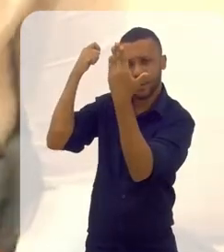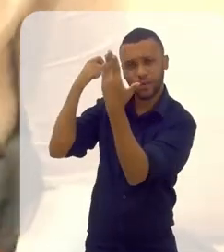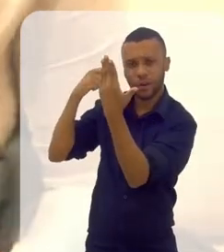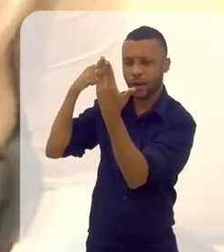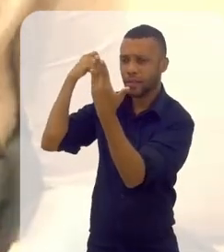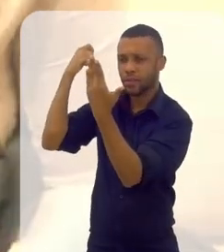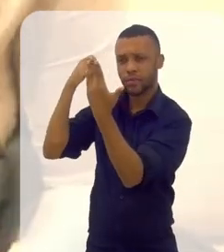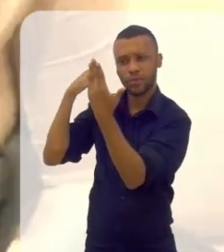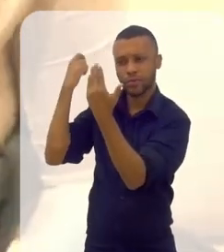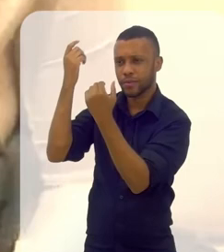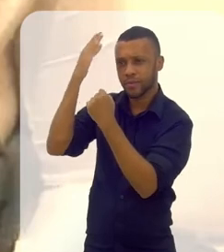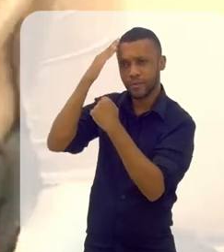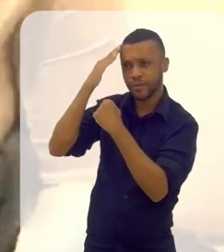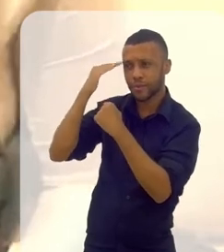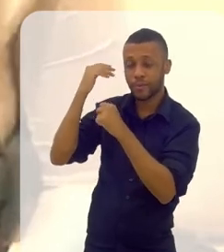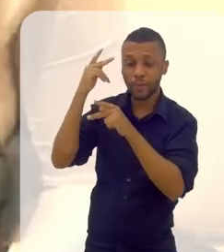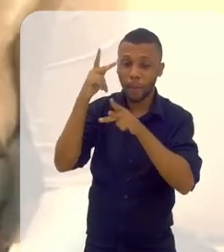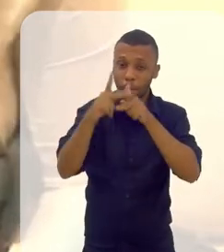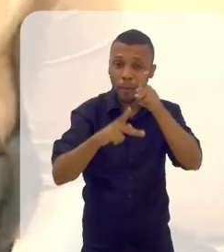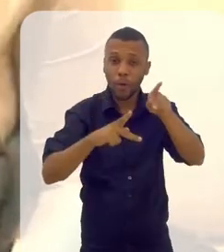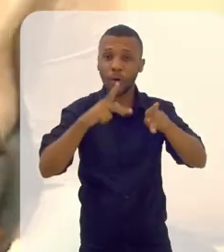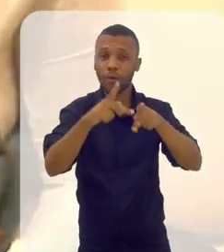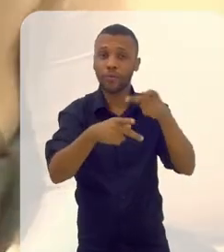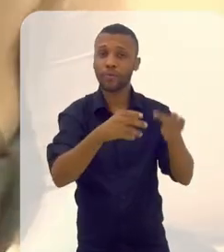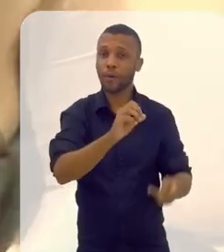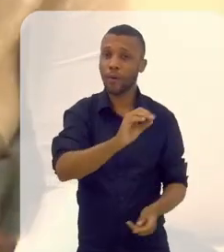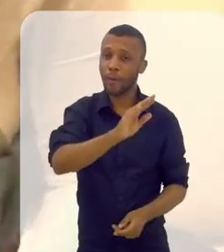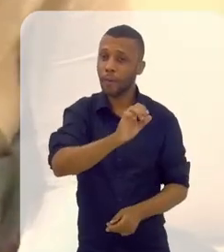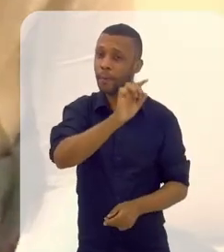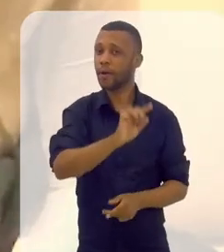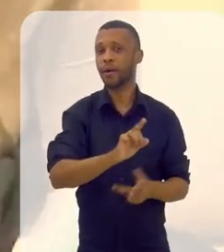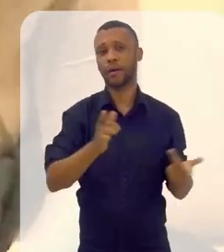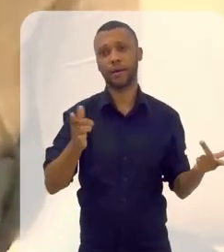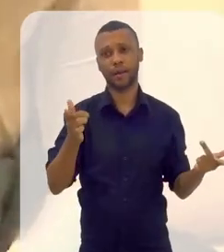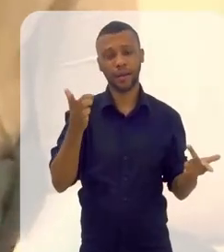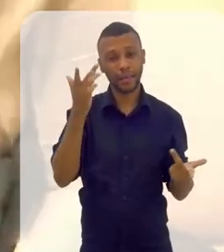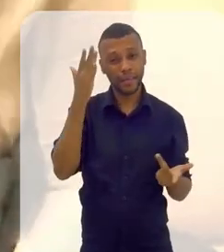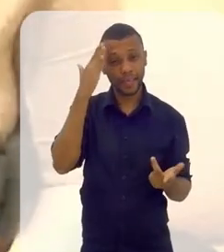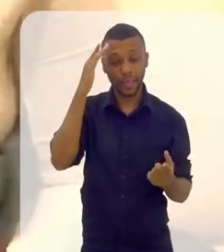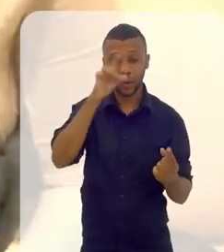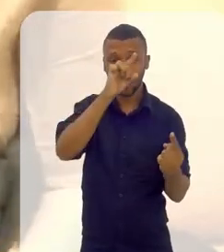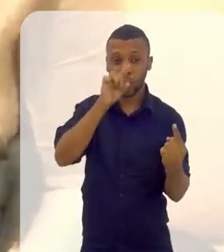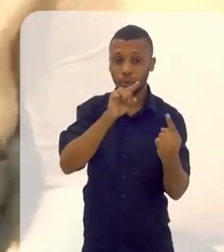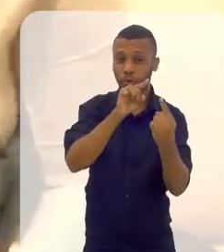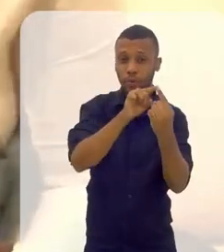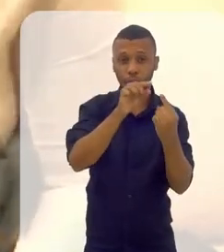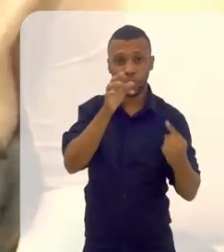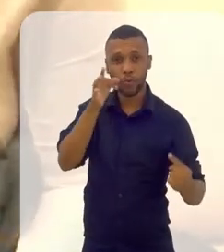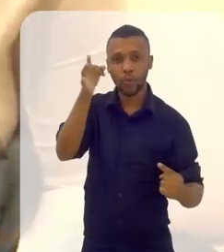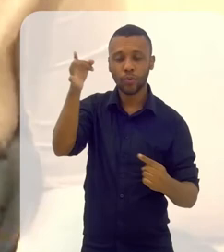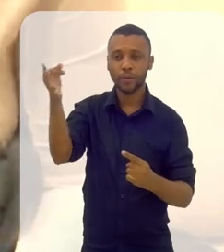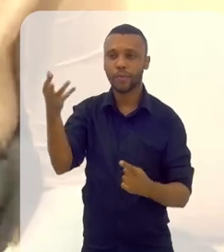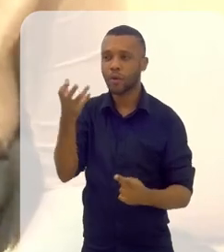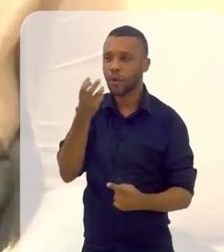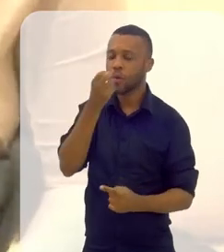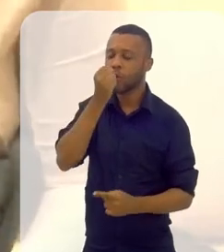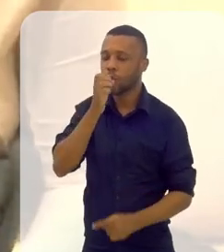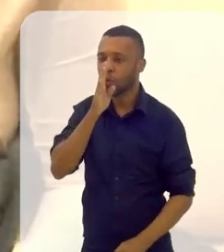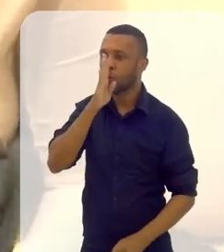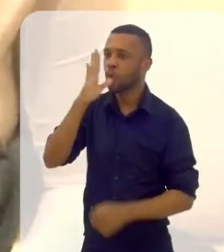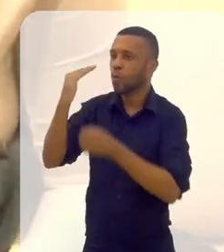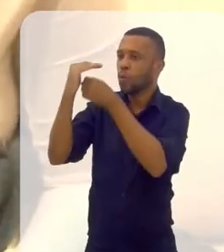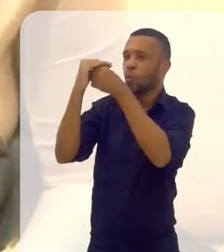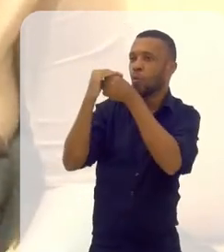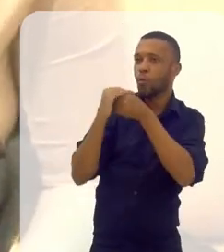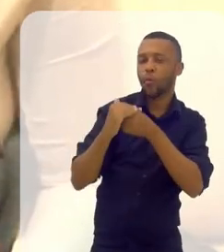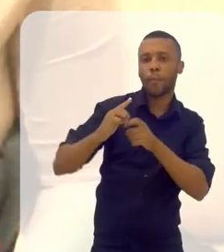Salve, salve, fogo de Obá. Sei que a tua intenção é sempre tentar me calar, mas eu